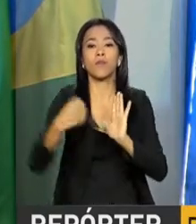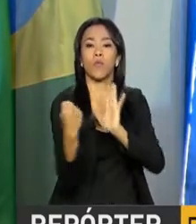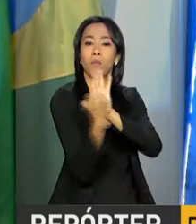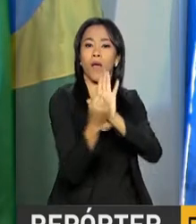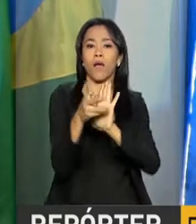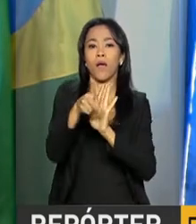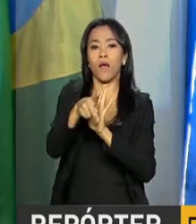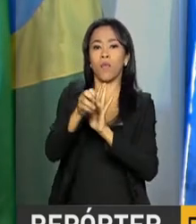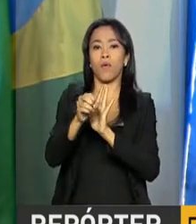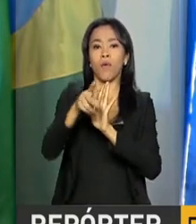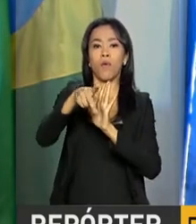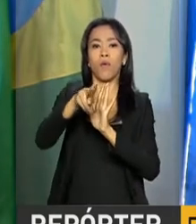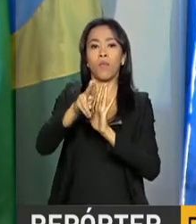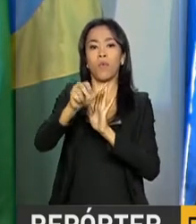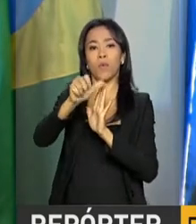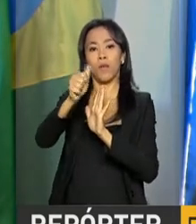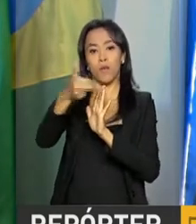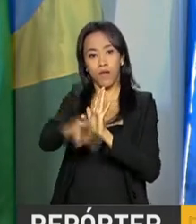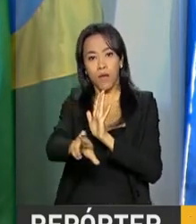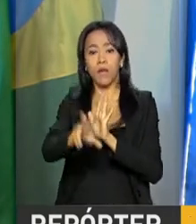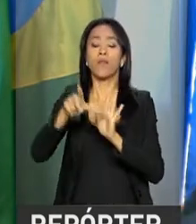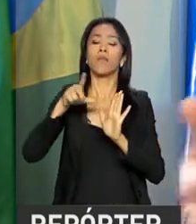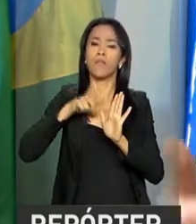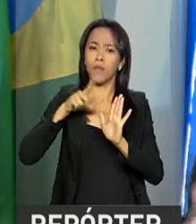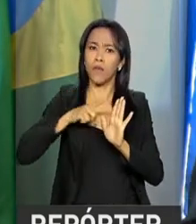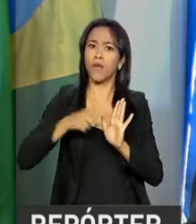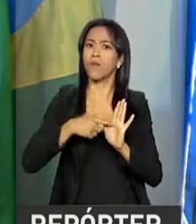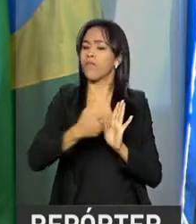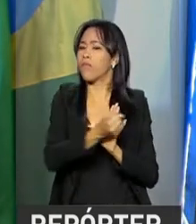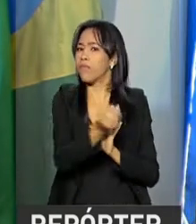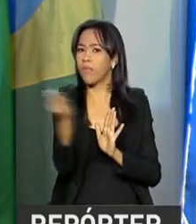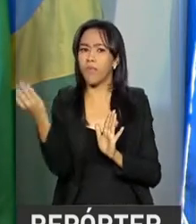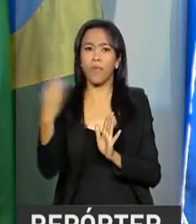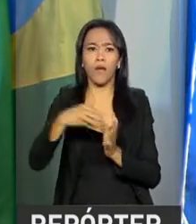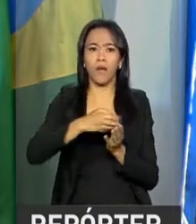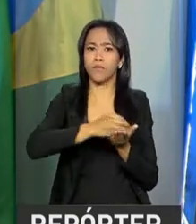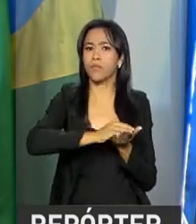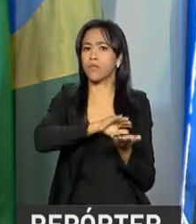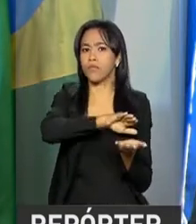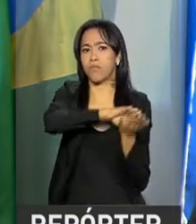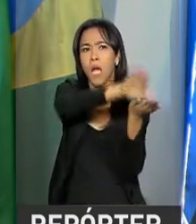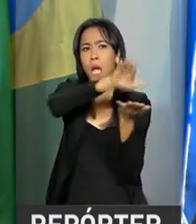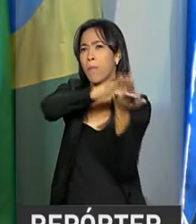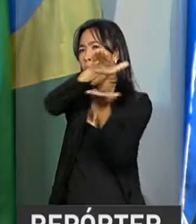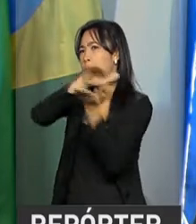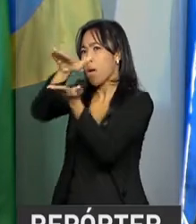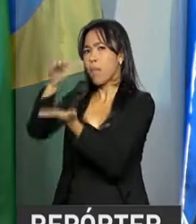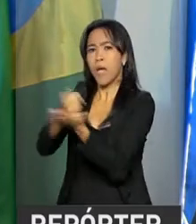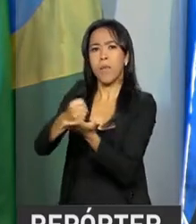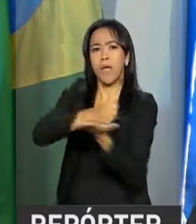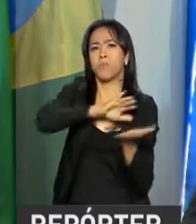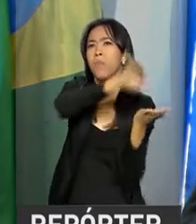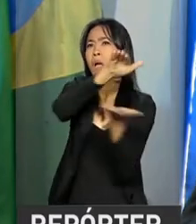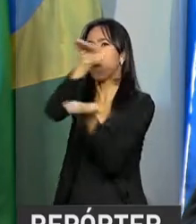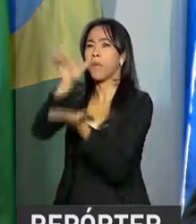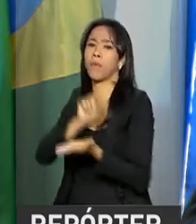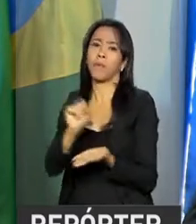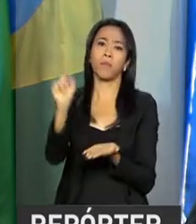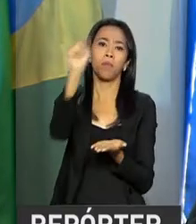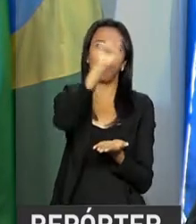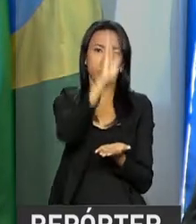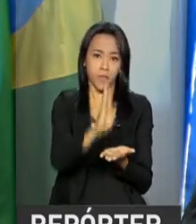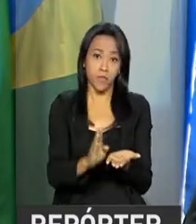bilhões por ano em medicamentos distribuídos dessa rede de farmácias credenciadas 34 mil pontos nós